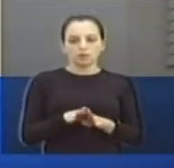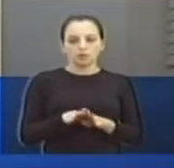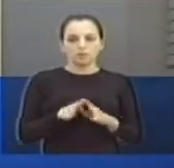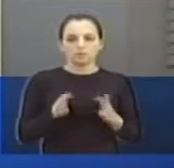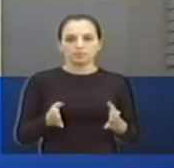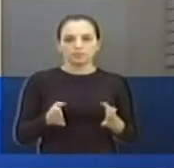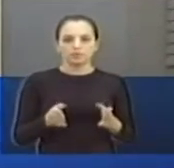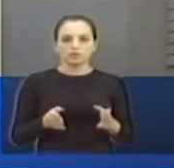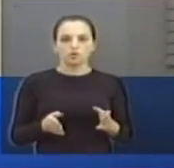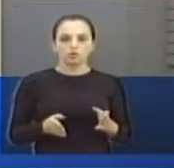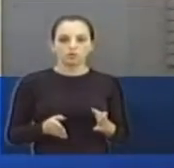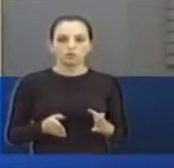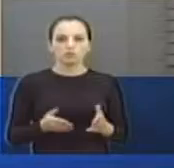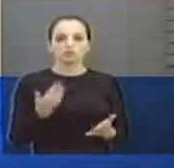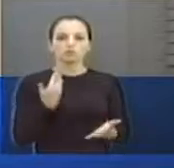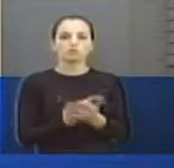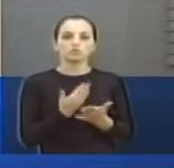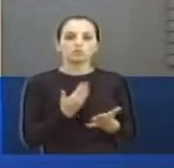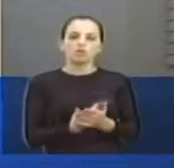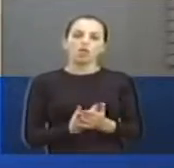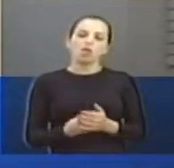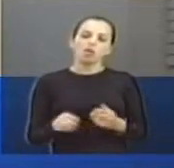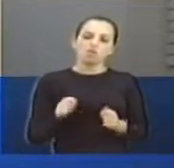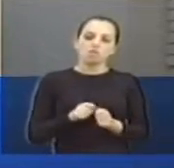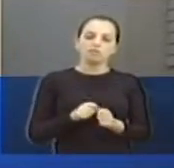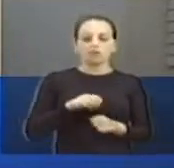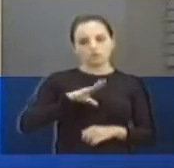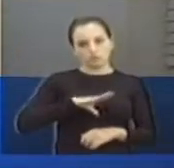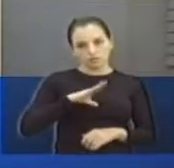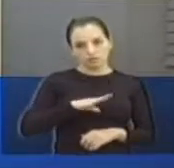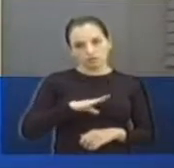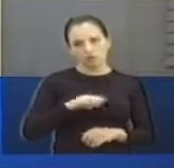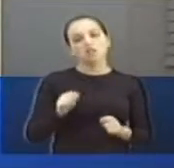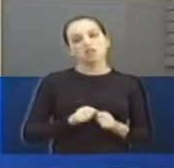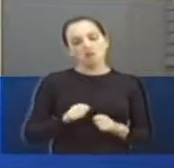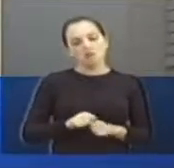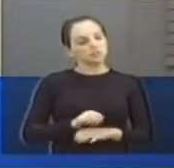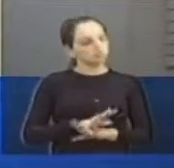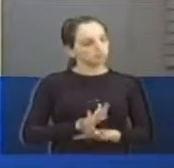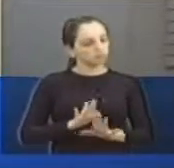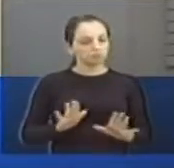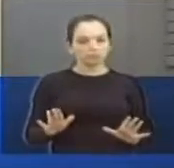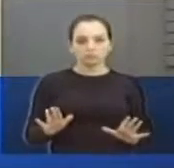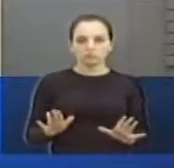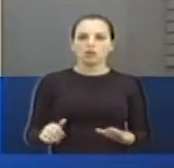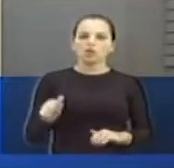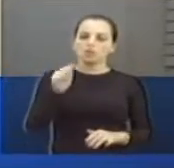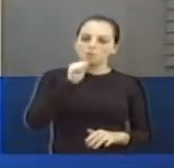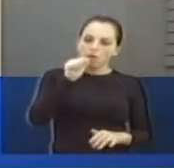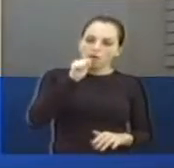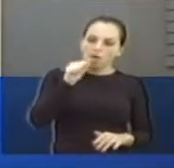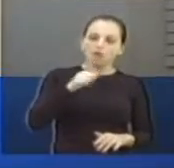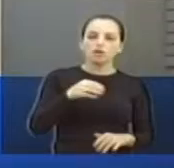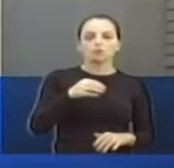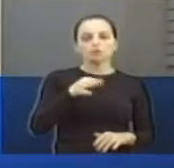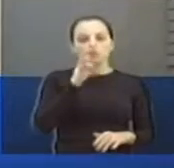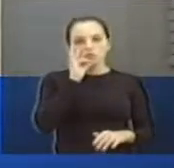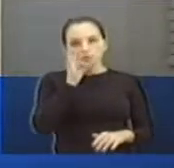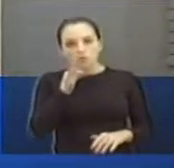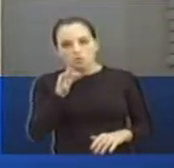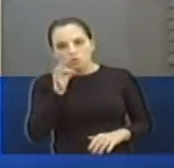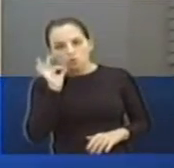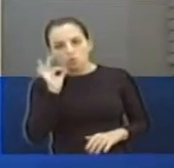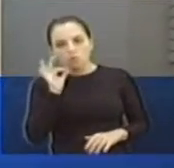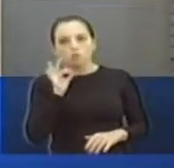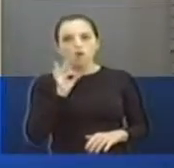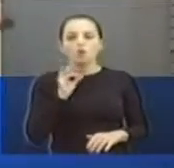também que esses meninos aprontam na cidade. E apronta mesmo, não tem jeito de segurar. Apronta porque bebe, porque fumam e porque muitos não